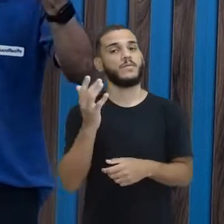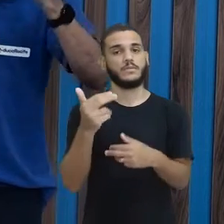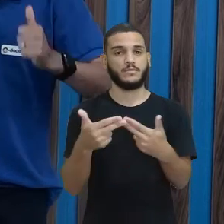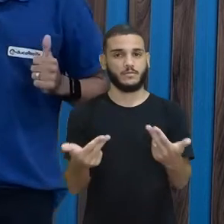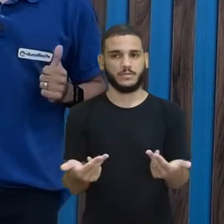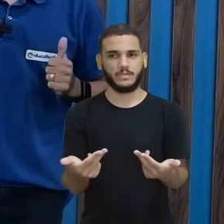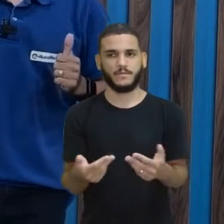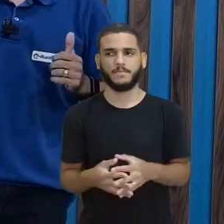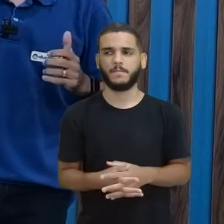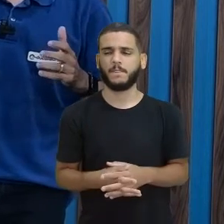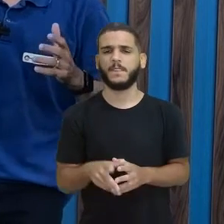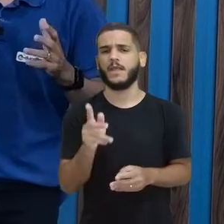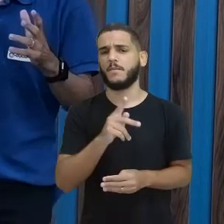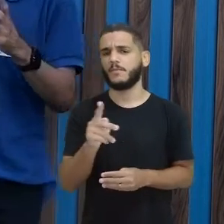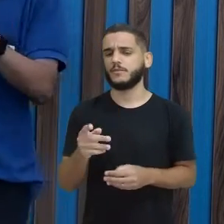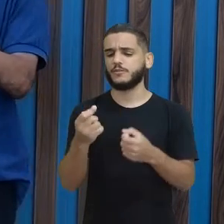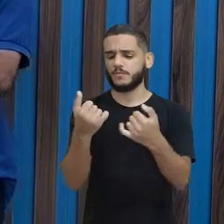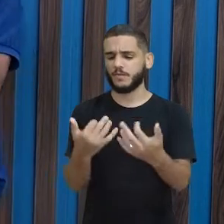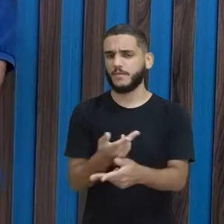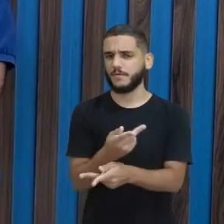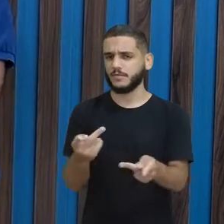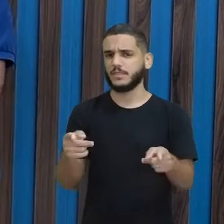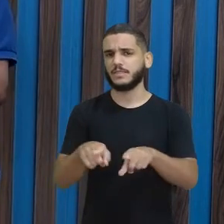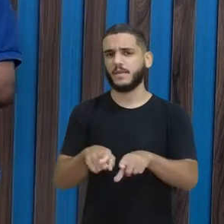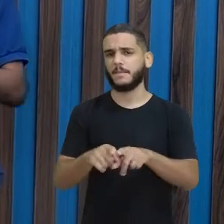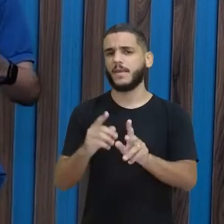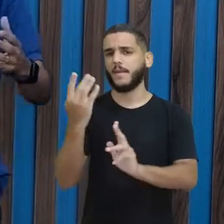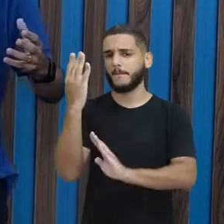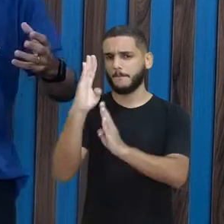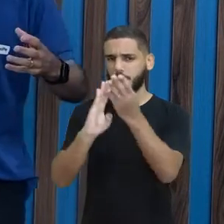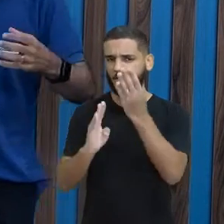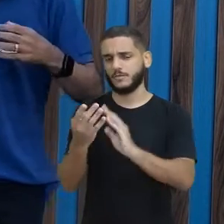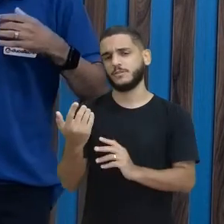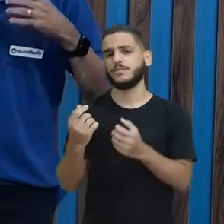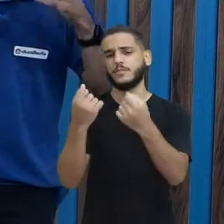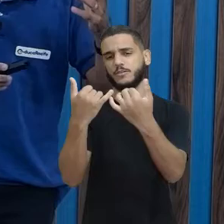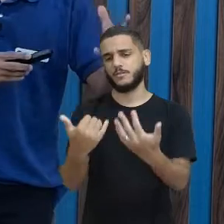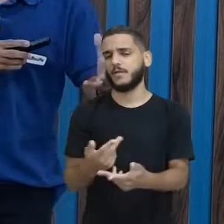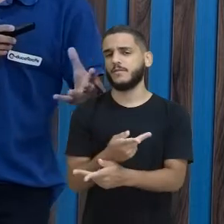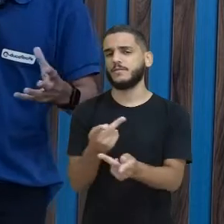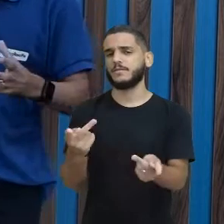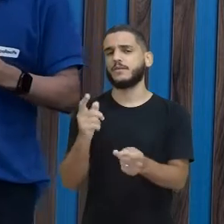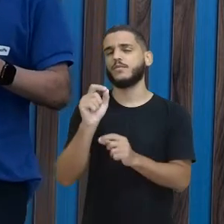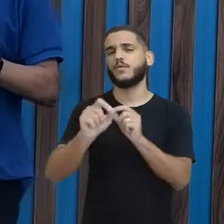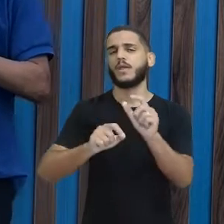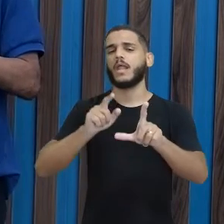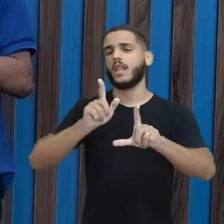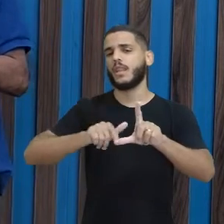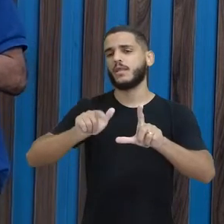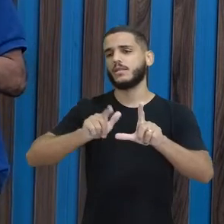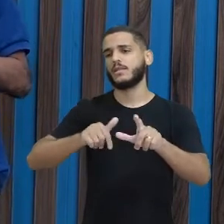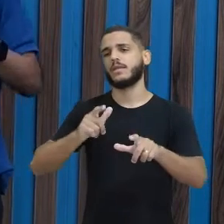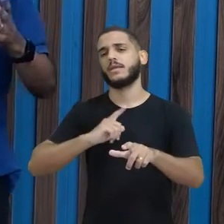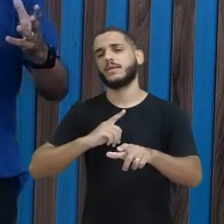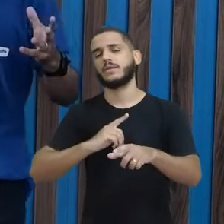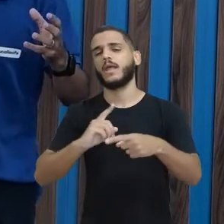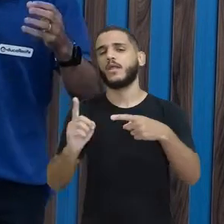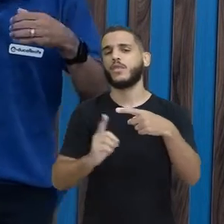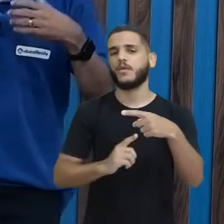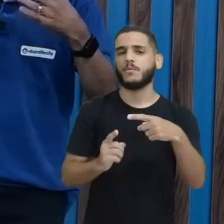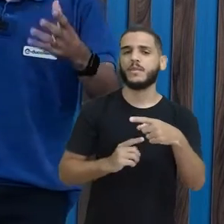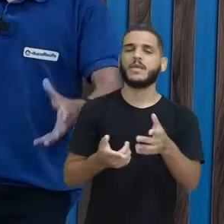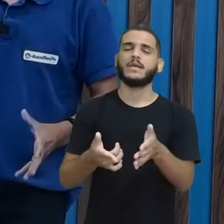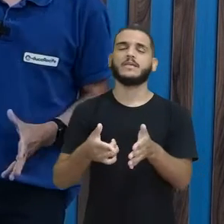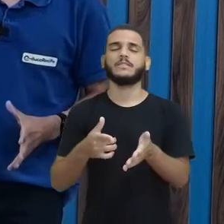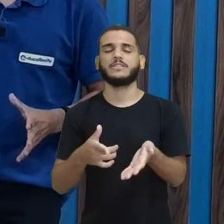Daqui a pouquinho o professor Bravo vai falar para vocês que isso também pode ser na biologia, eles vão falar um pouquinho das letrinhas que fala dominante, recessiva, vocês